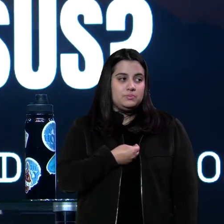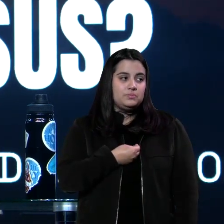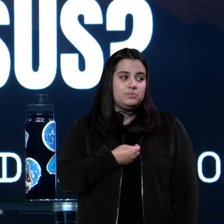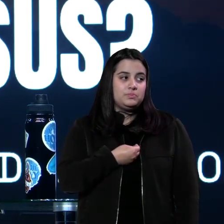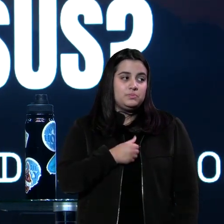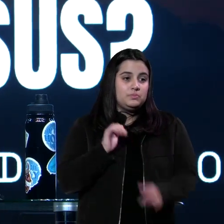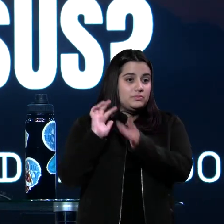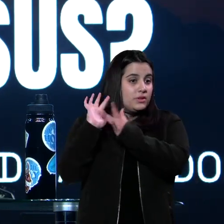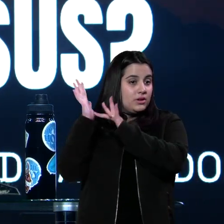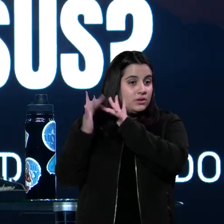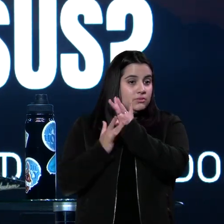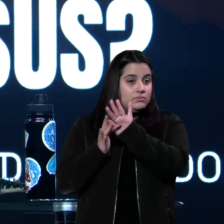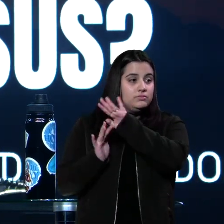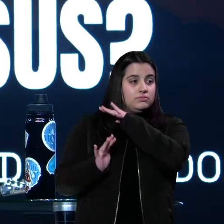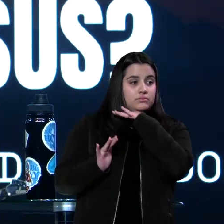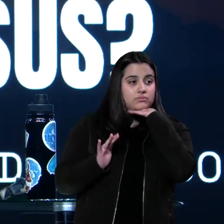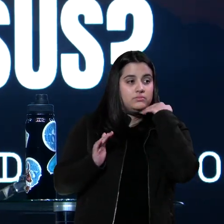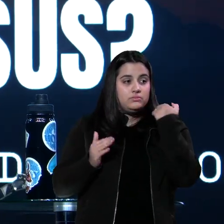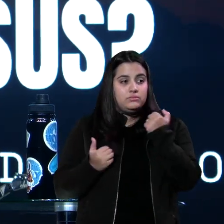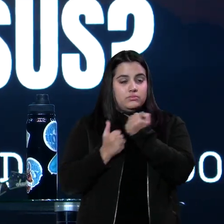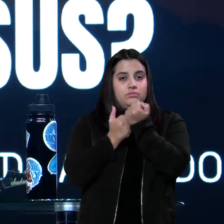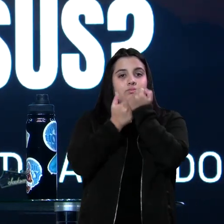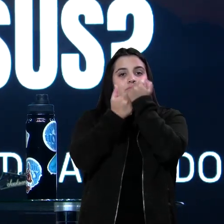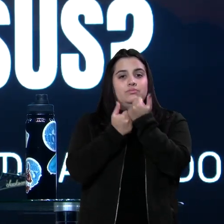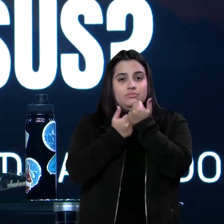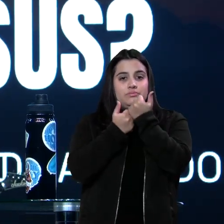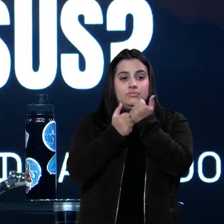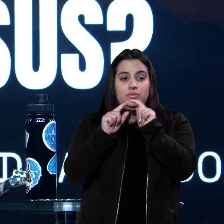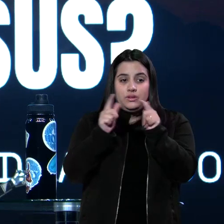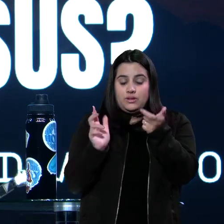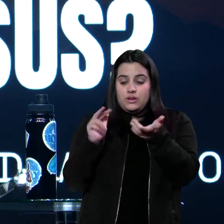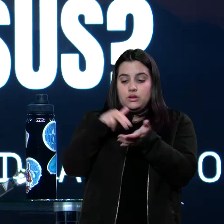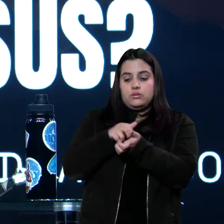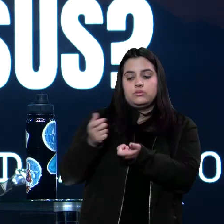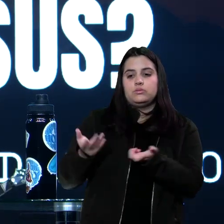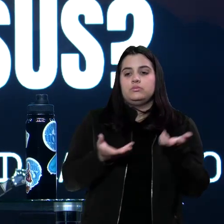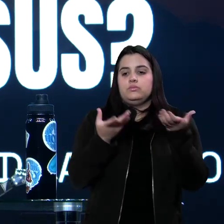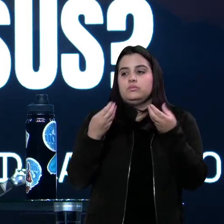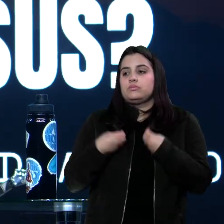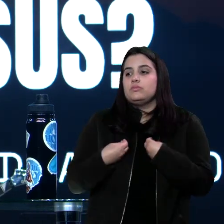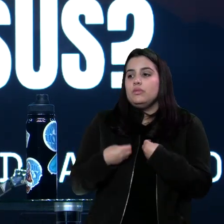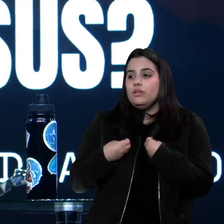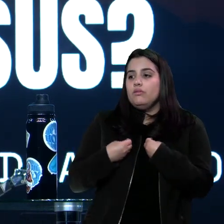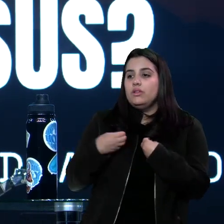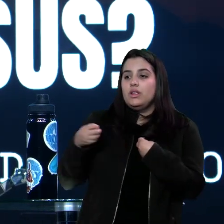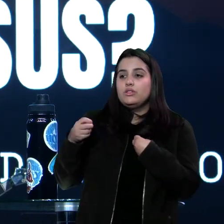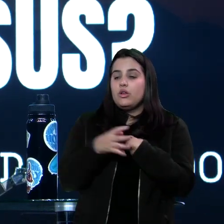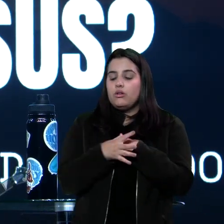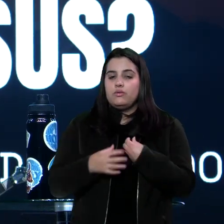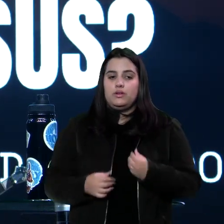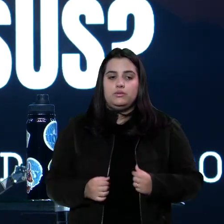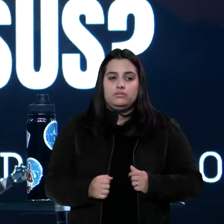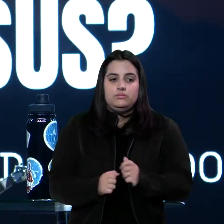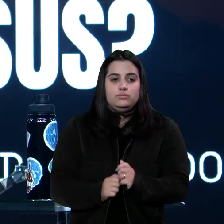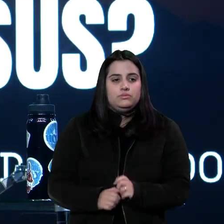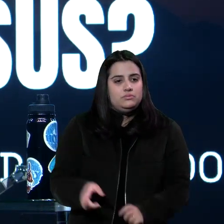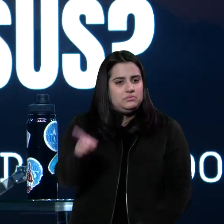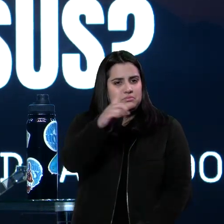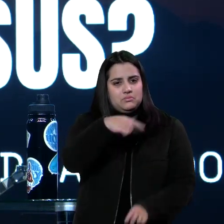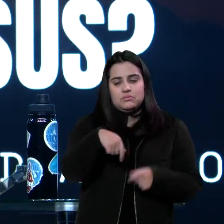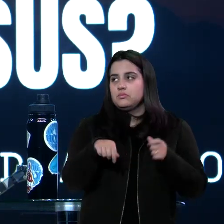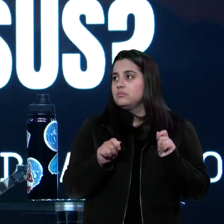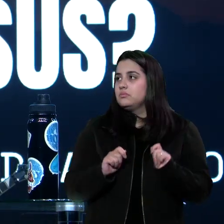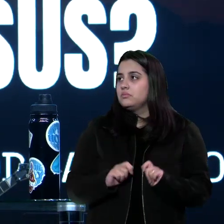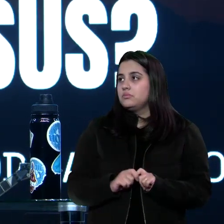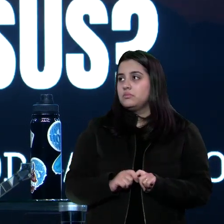Jesus morreu no nosso lugar e ressuscitou para nos dar vida nova. Saia do tribunal. Saia do tribunal.